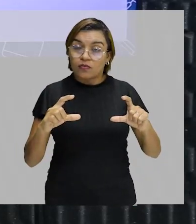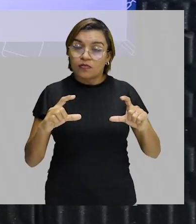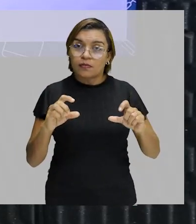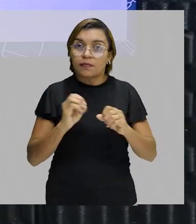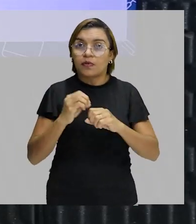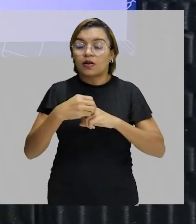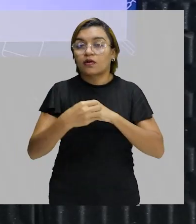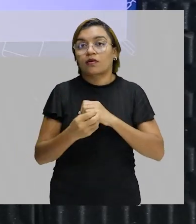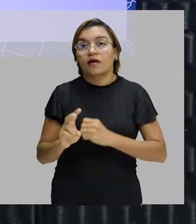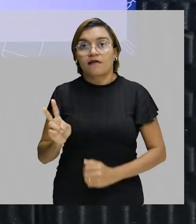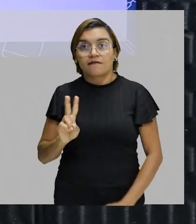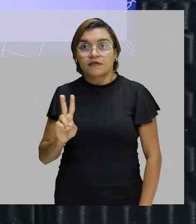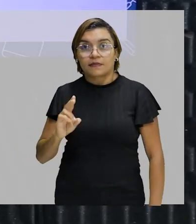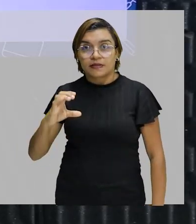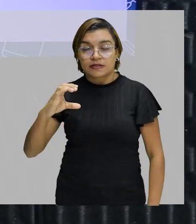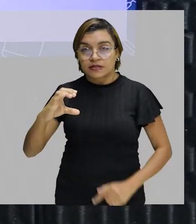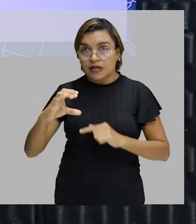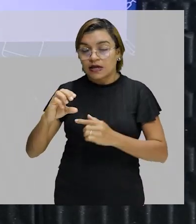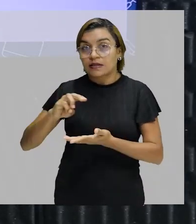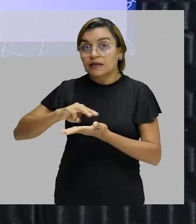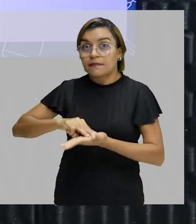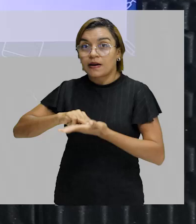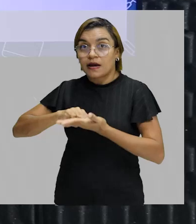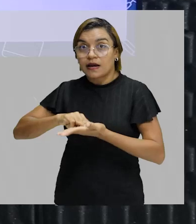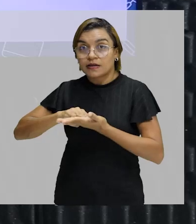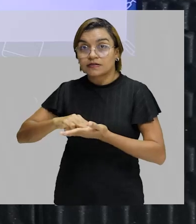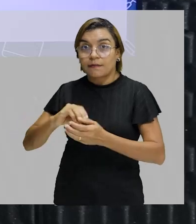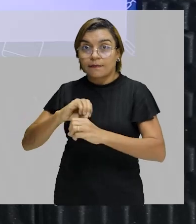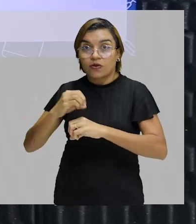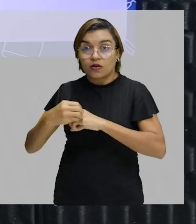dita que tem uma massa molecular